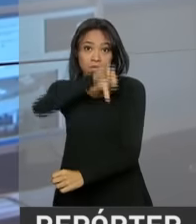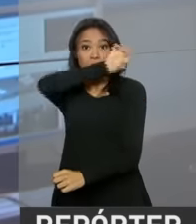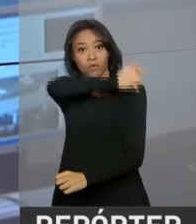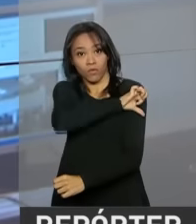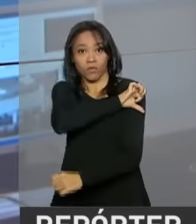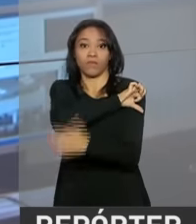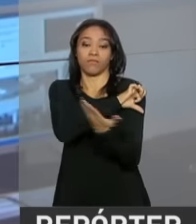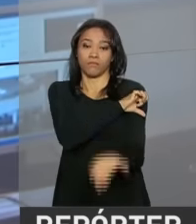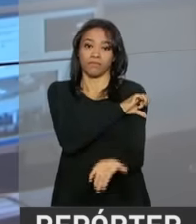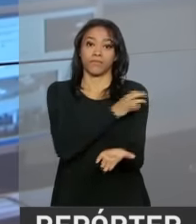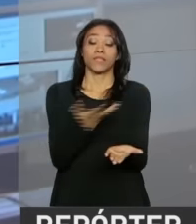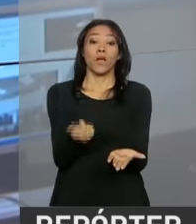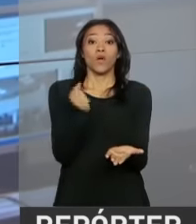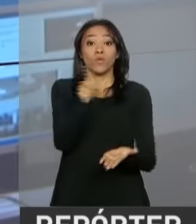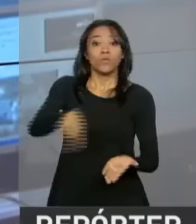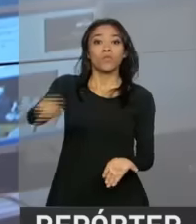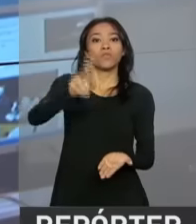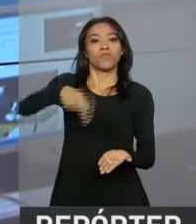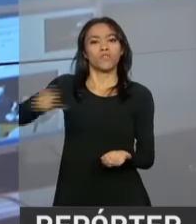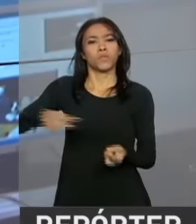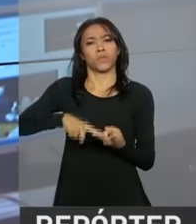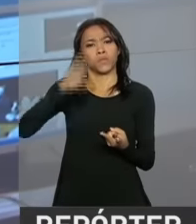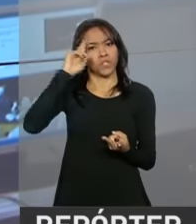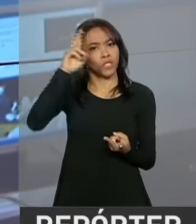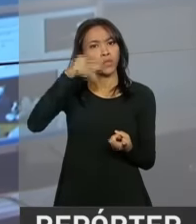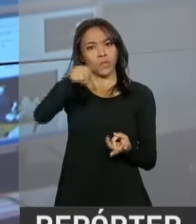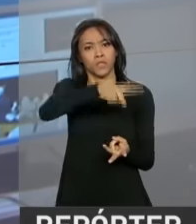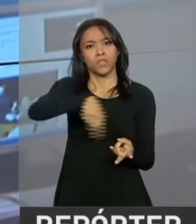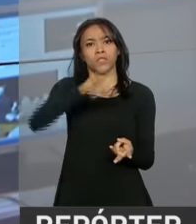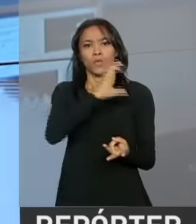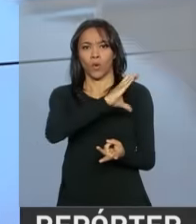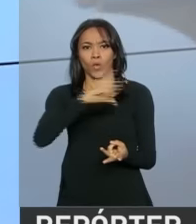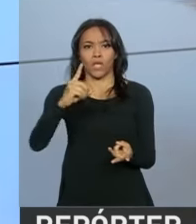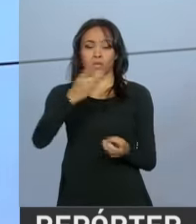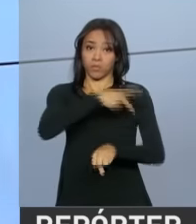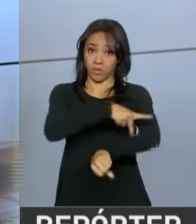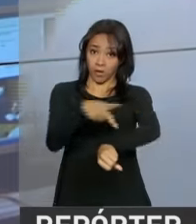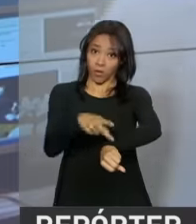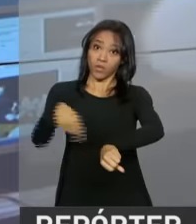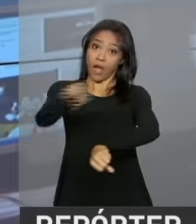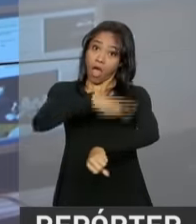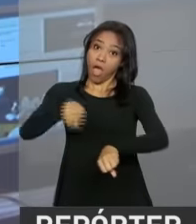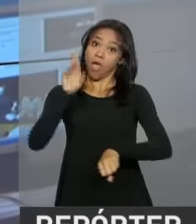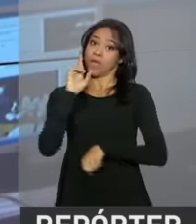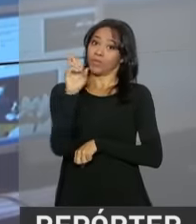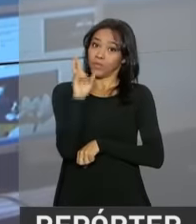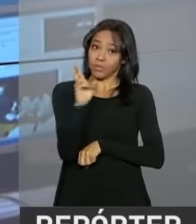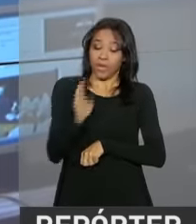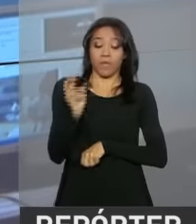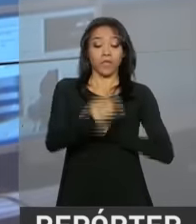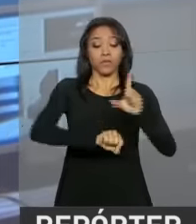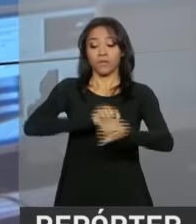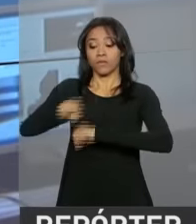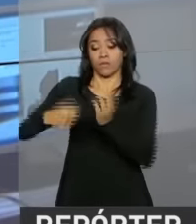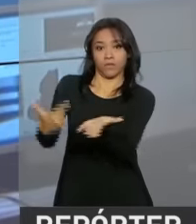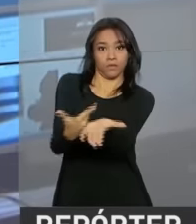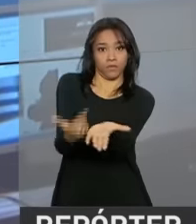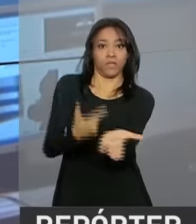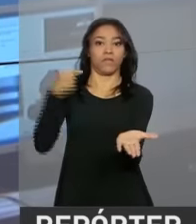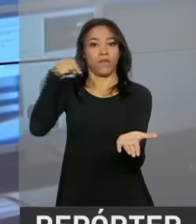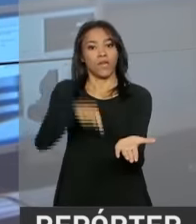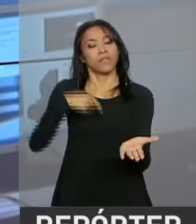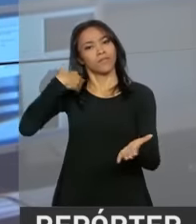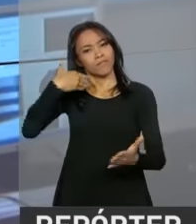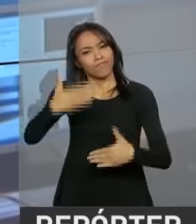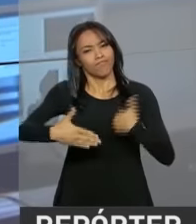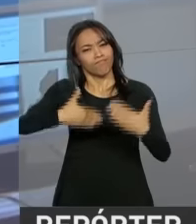ensino fundamental. Os professores, diretores e coordenadores pedagógicos são os responsáveis pela escolha do material. Esse